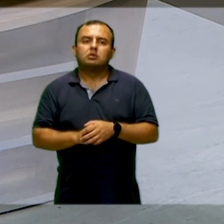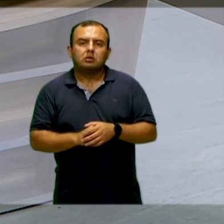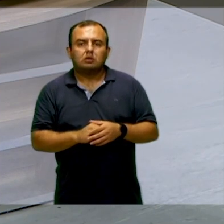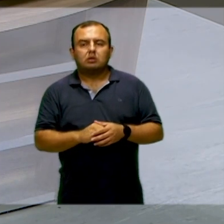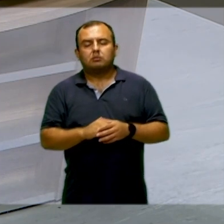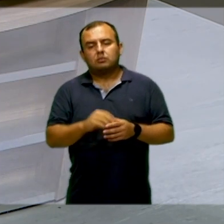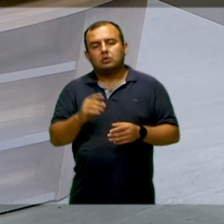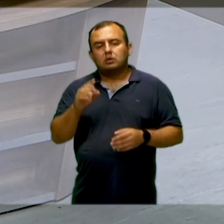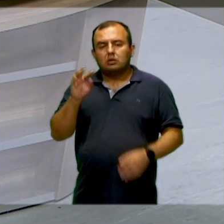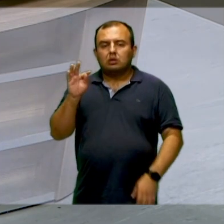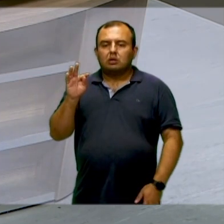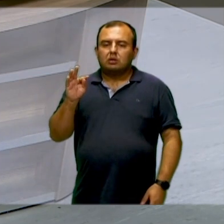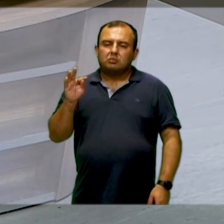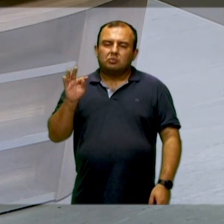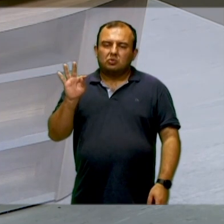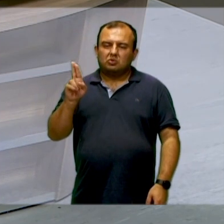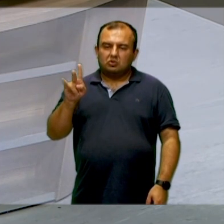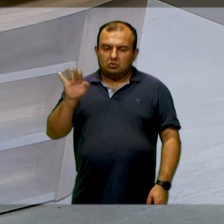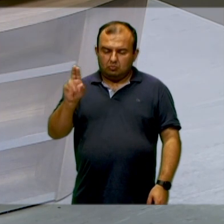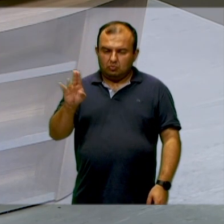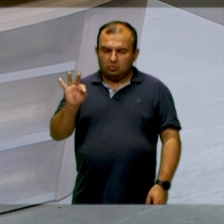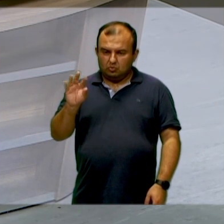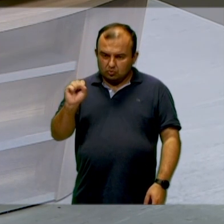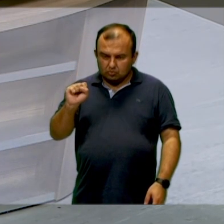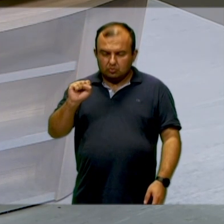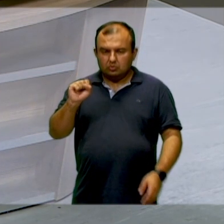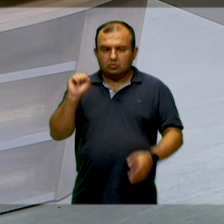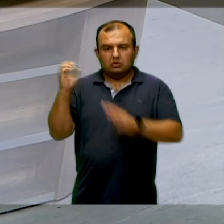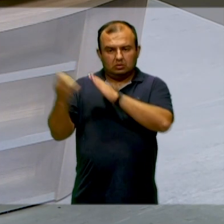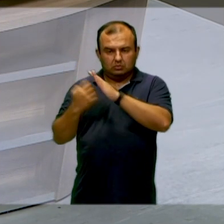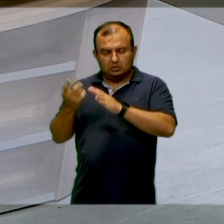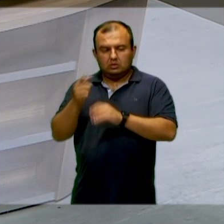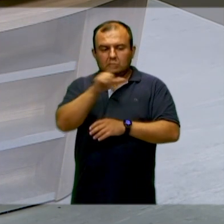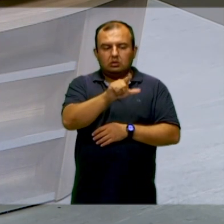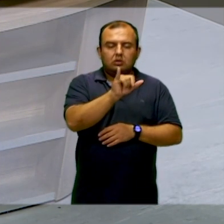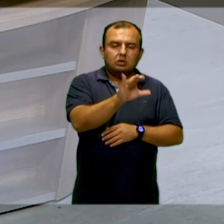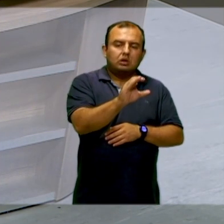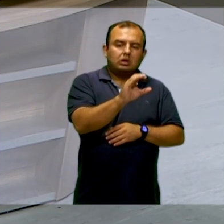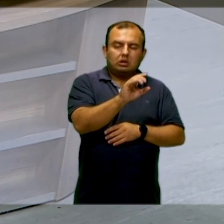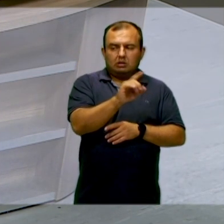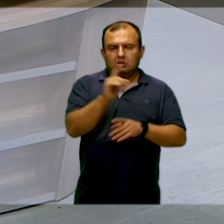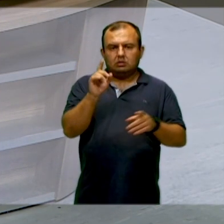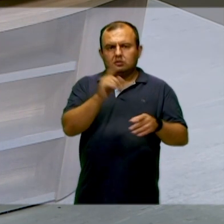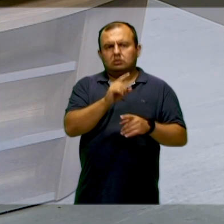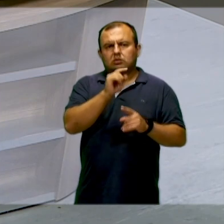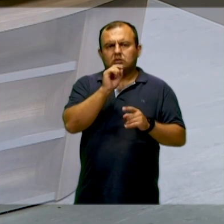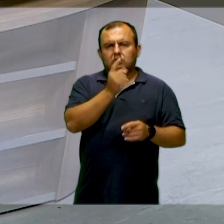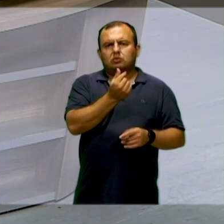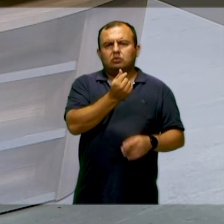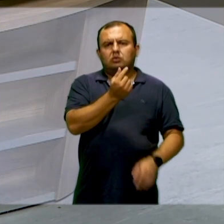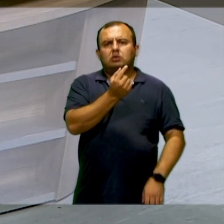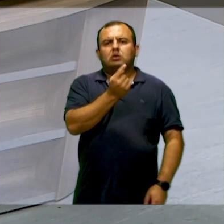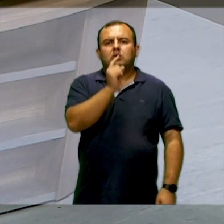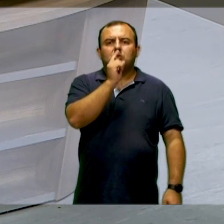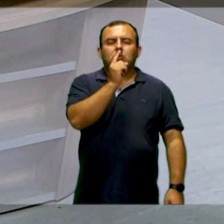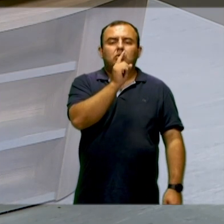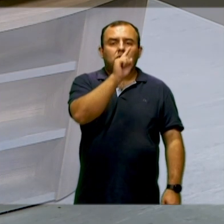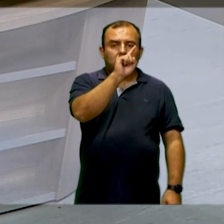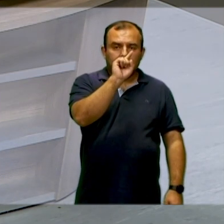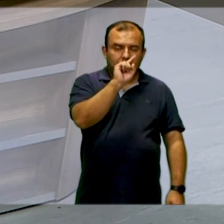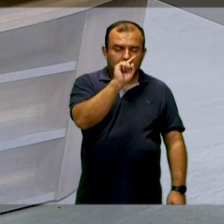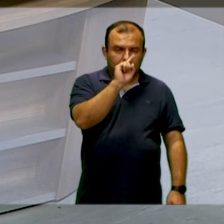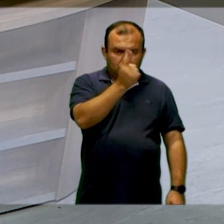tributos que fica feita pelas empresas? Para o LIC? Para o LIC é 1,5 milhão. 1.550.000.